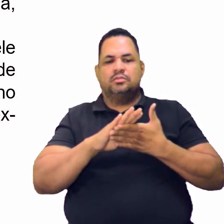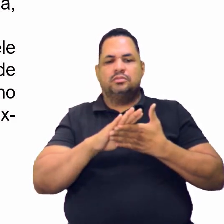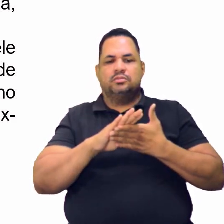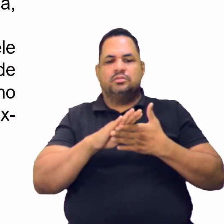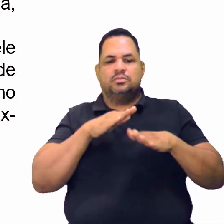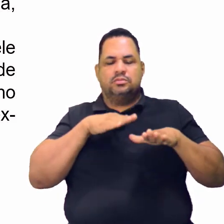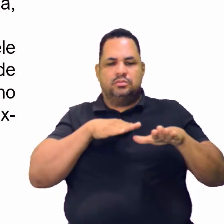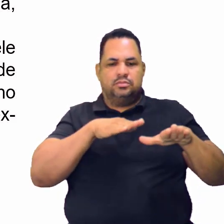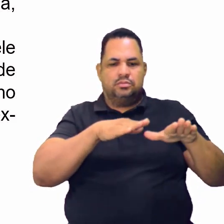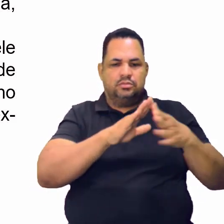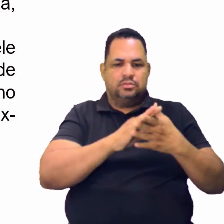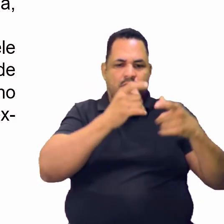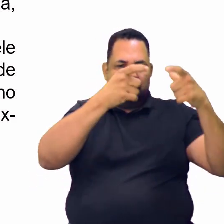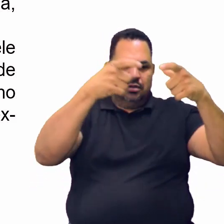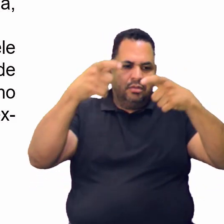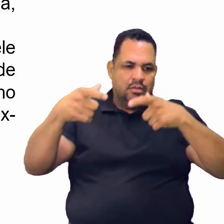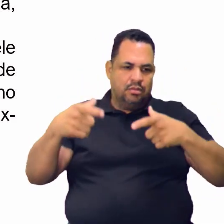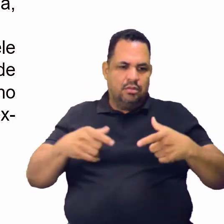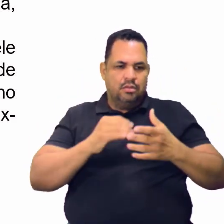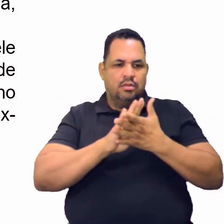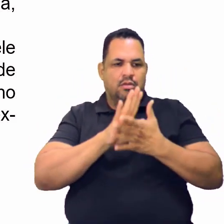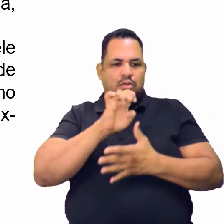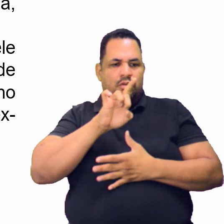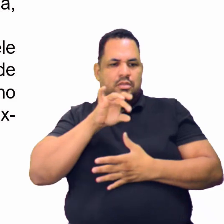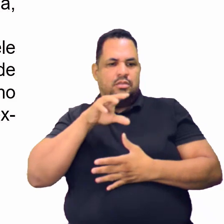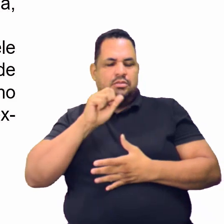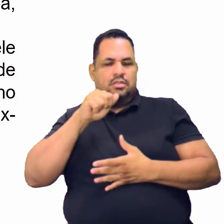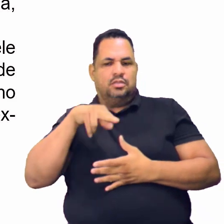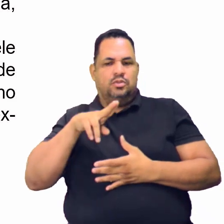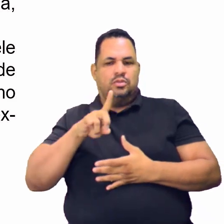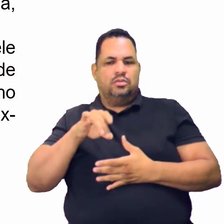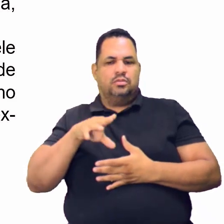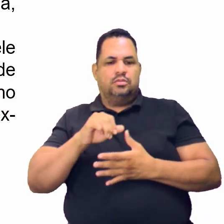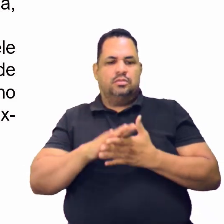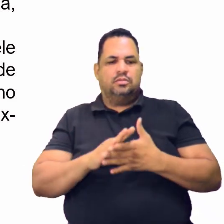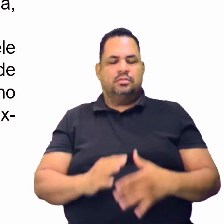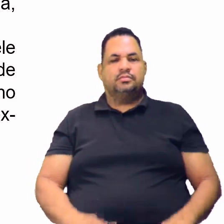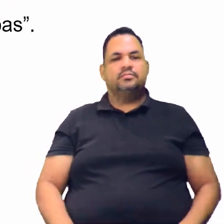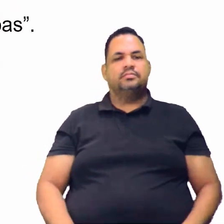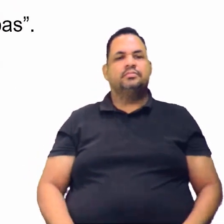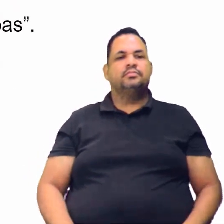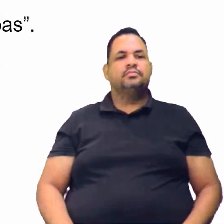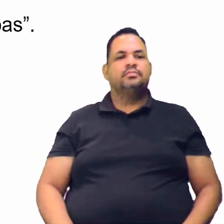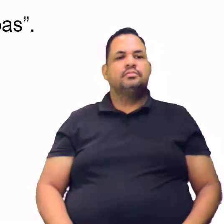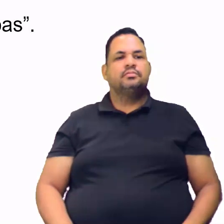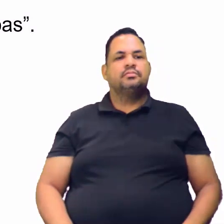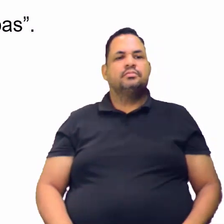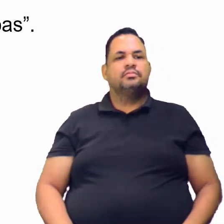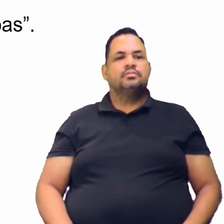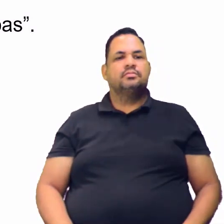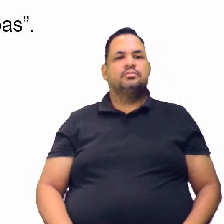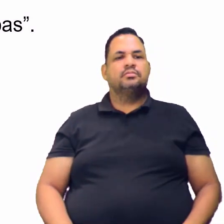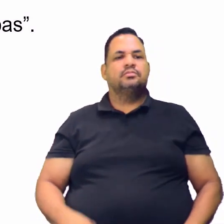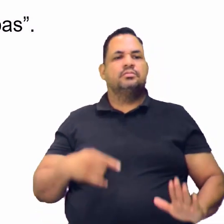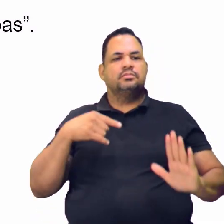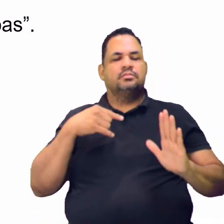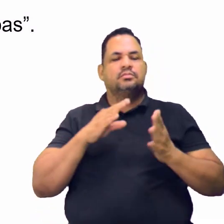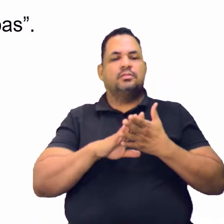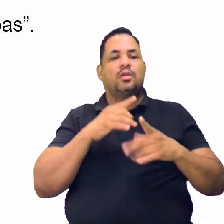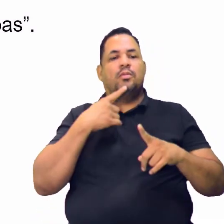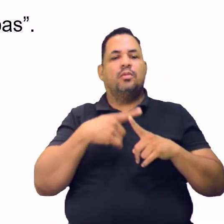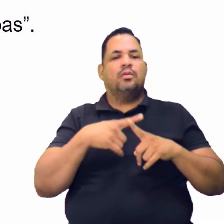inúmeras coroas de alcoólatras anônimos. Contos plausíveis. Comando da questão. A